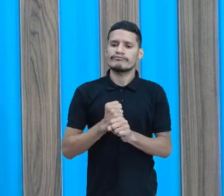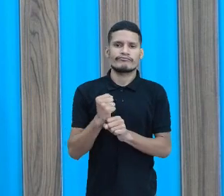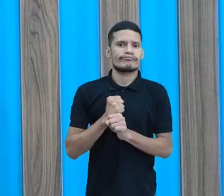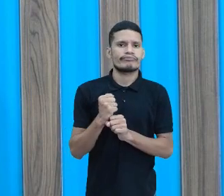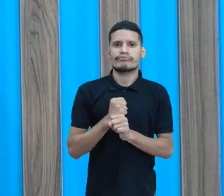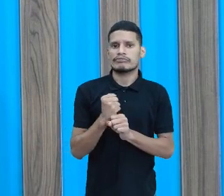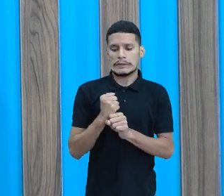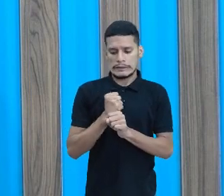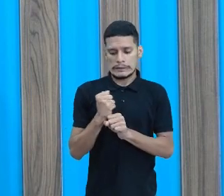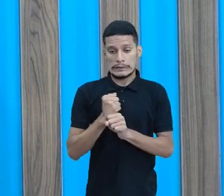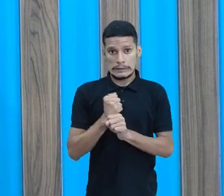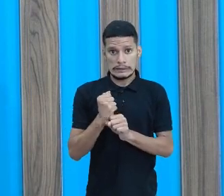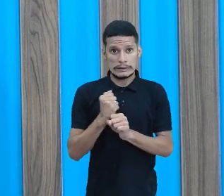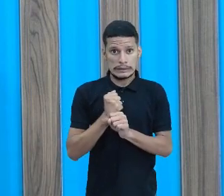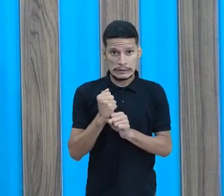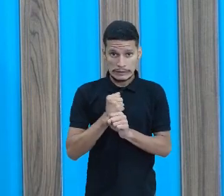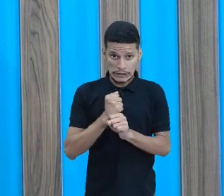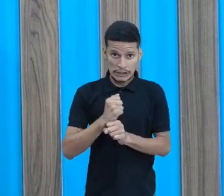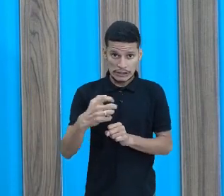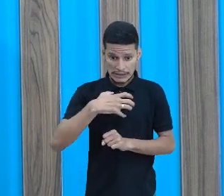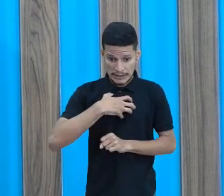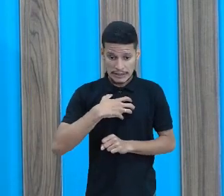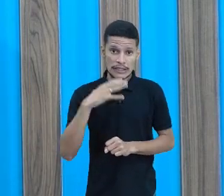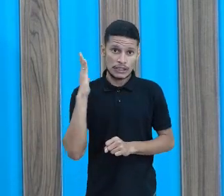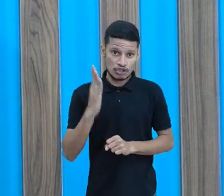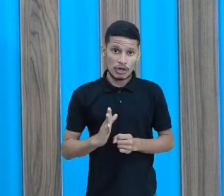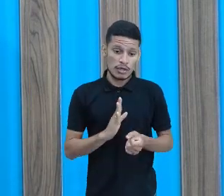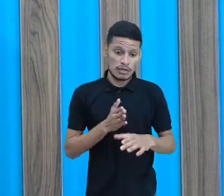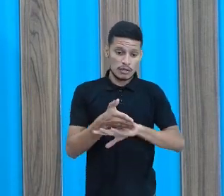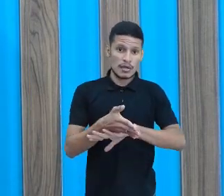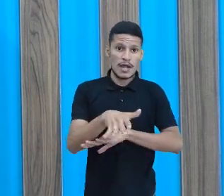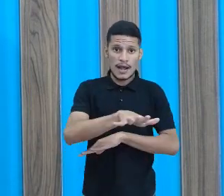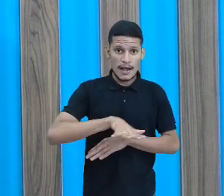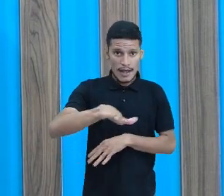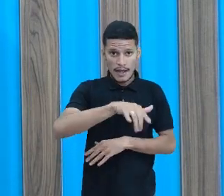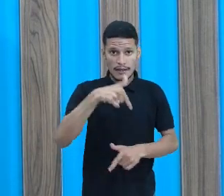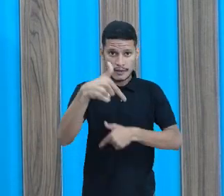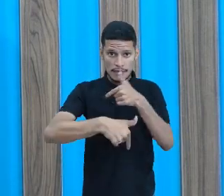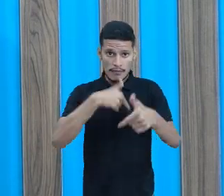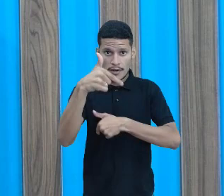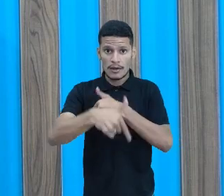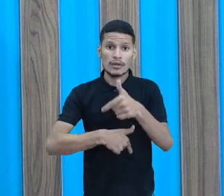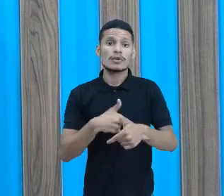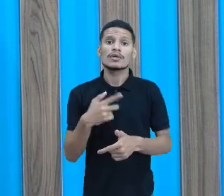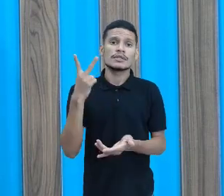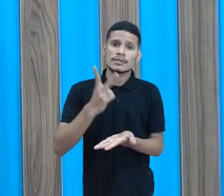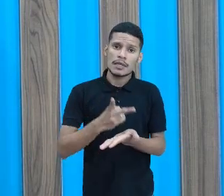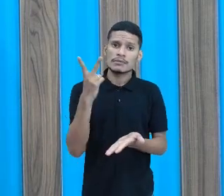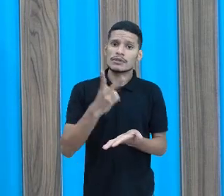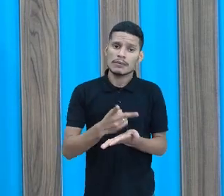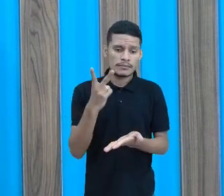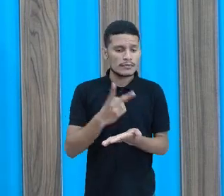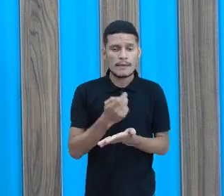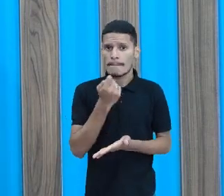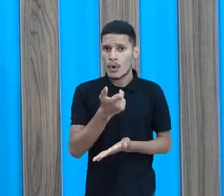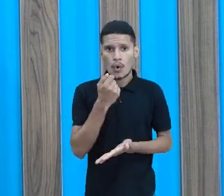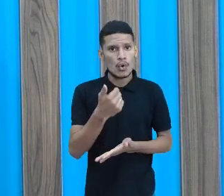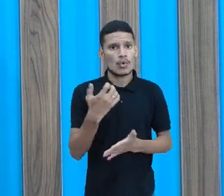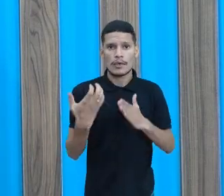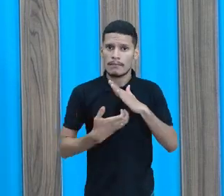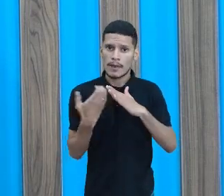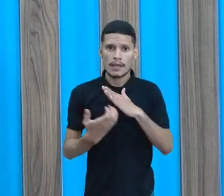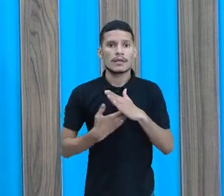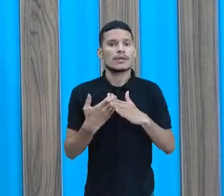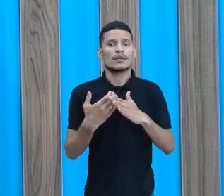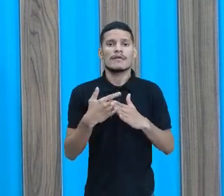crise econômica ela está impactando o mercado de trabalho. Cada vez menos empregos são oferecidos. A gente ainda,